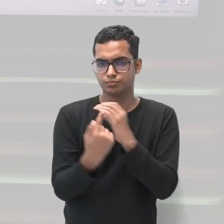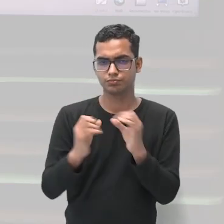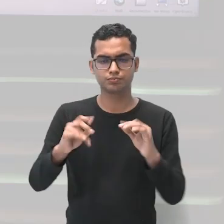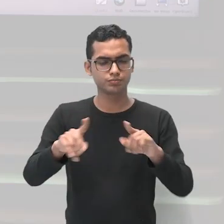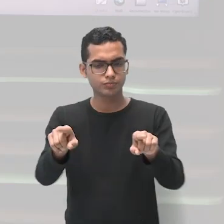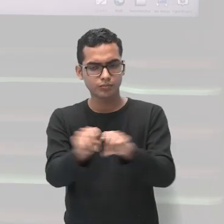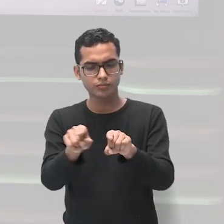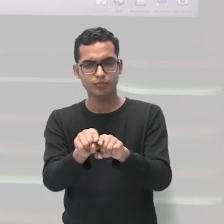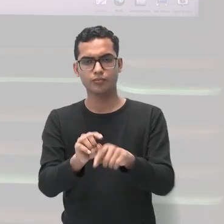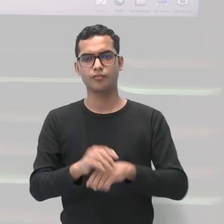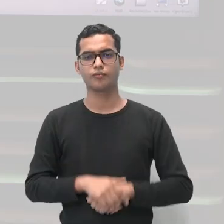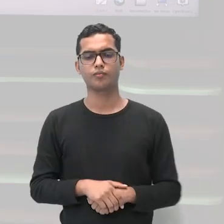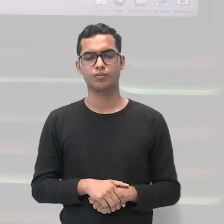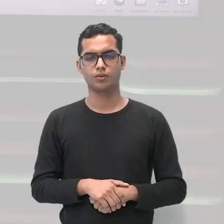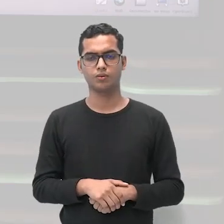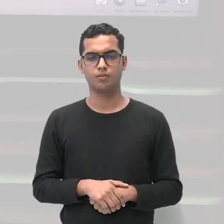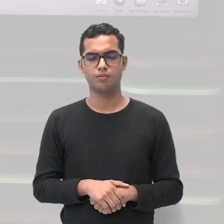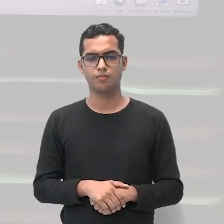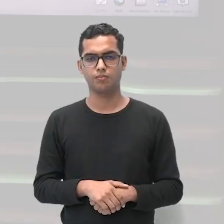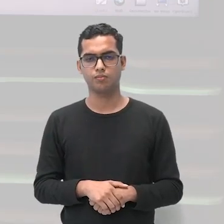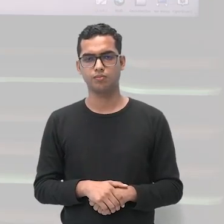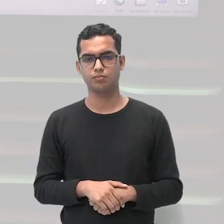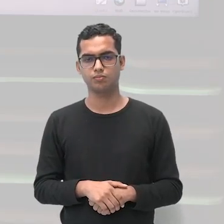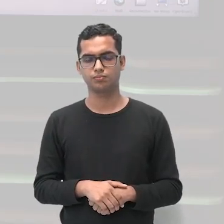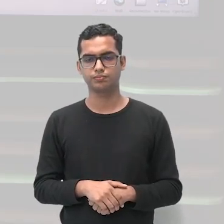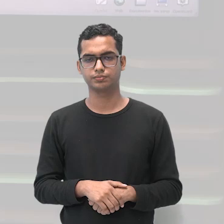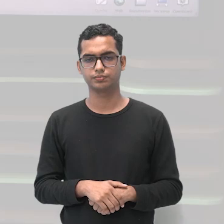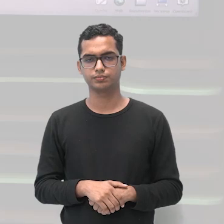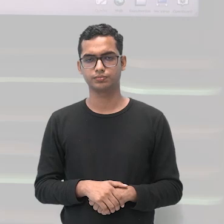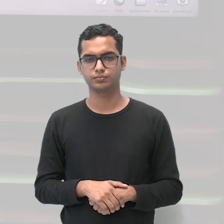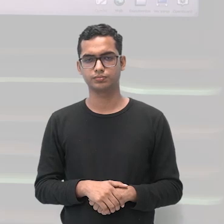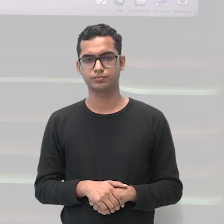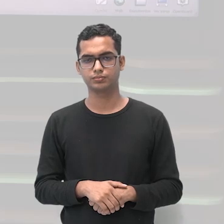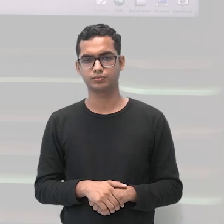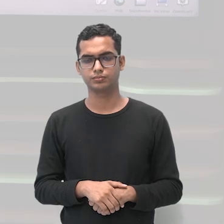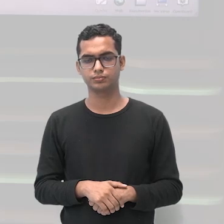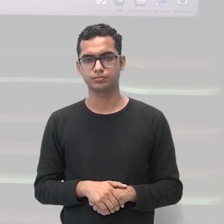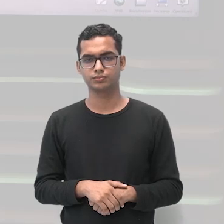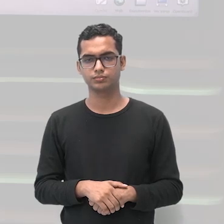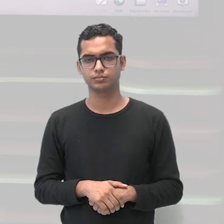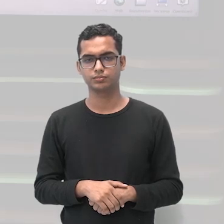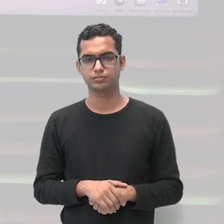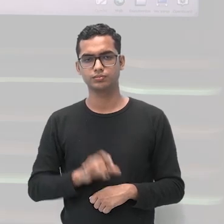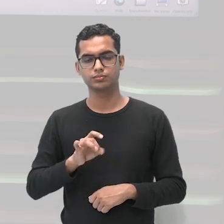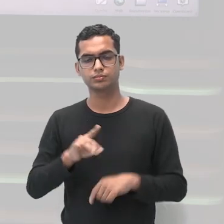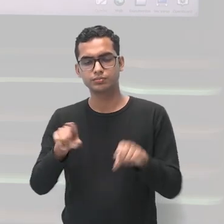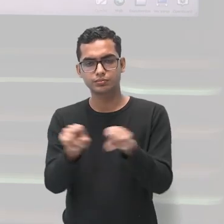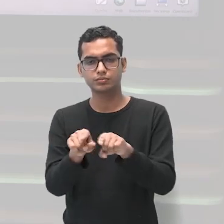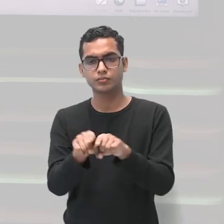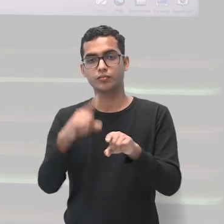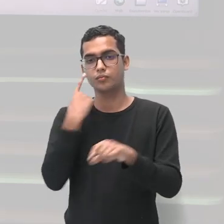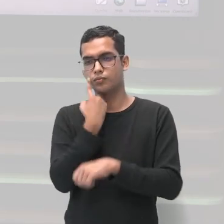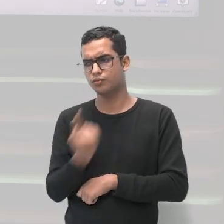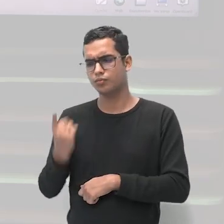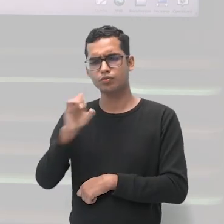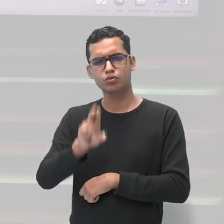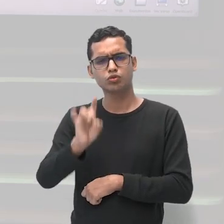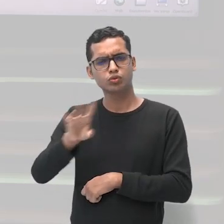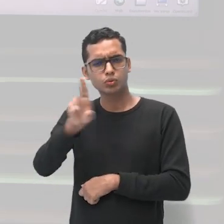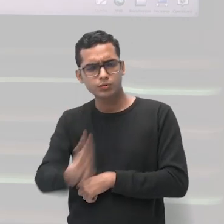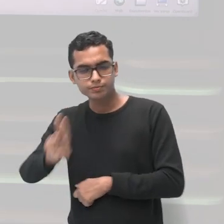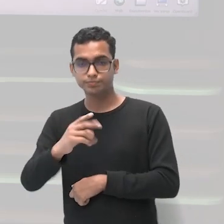nós pegamos e fazemos, né, a prova da condição de existência do triângulo apenas usando os números. Vamos ver aqui